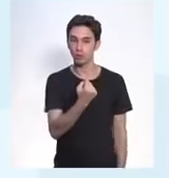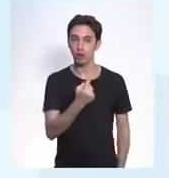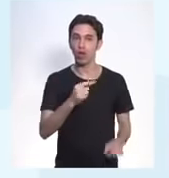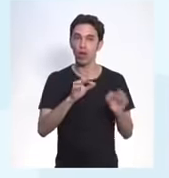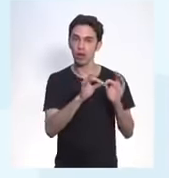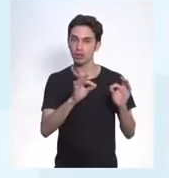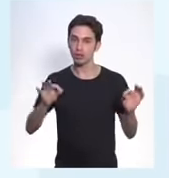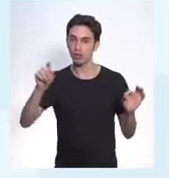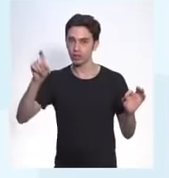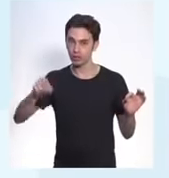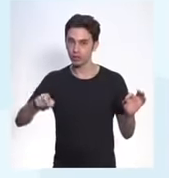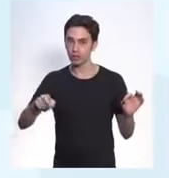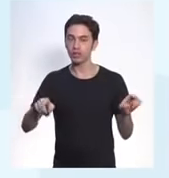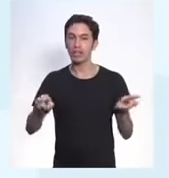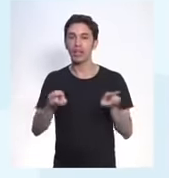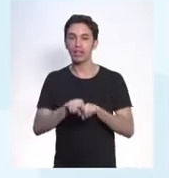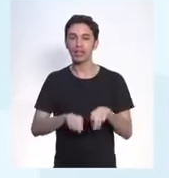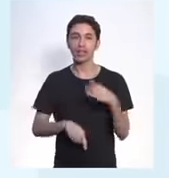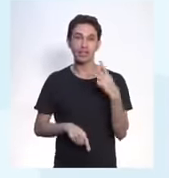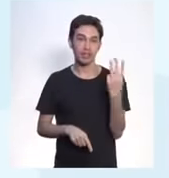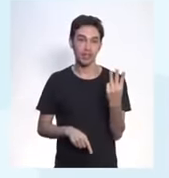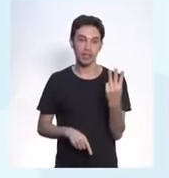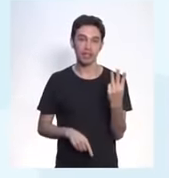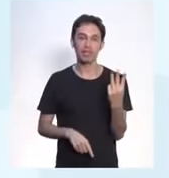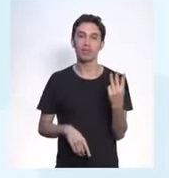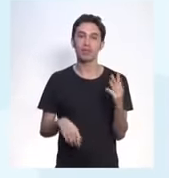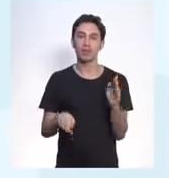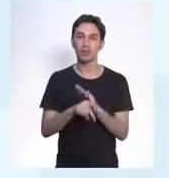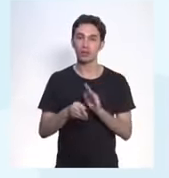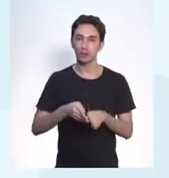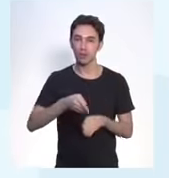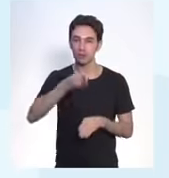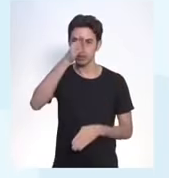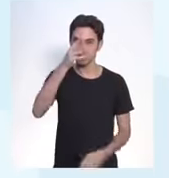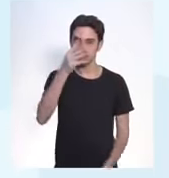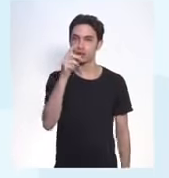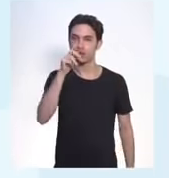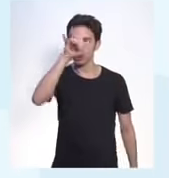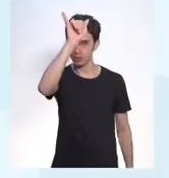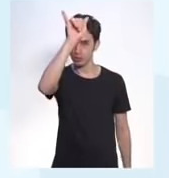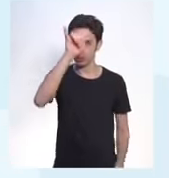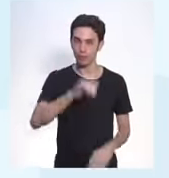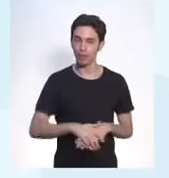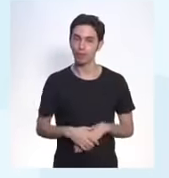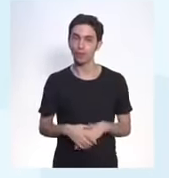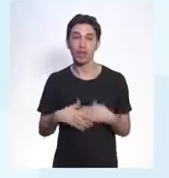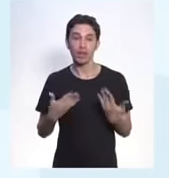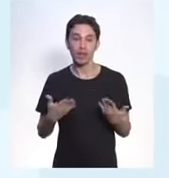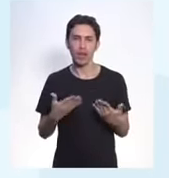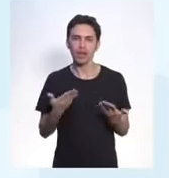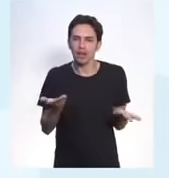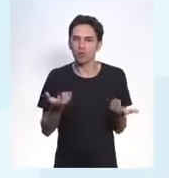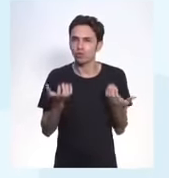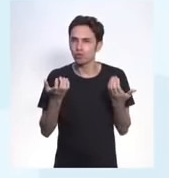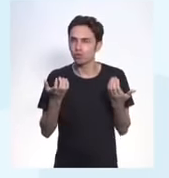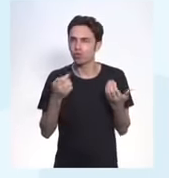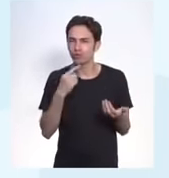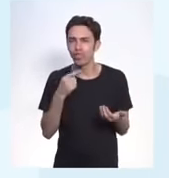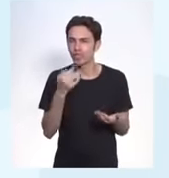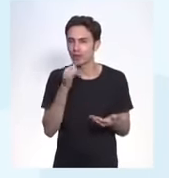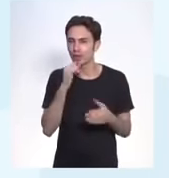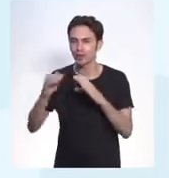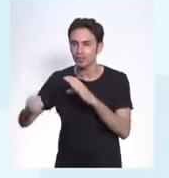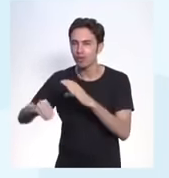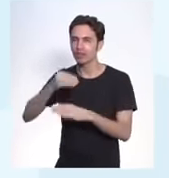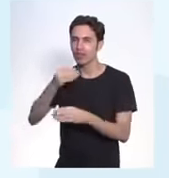e três as suas ordenadas como eu não consigo pedir para vocês construírem né até mandar a foto